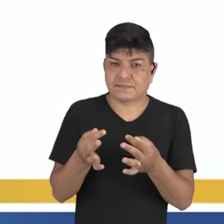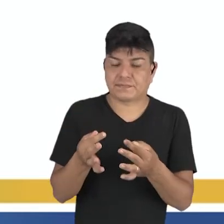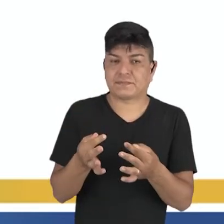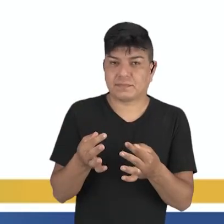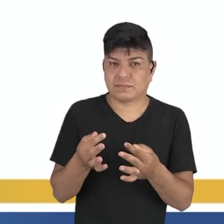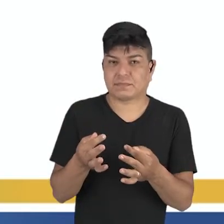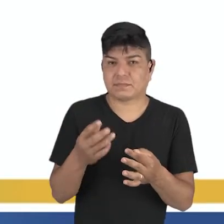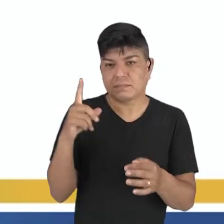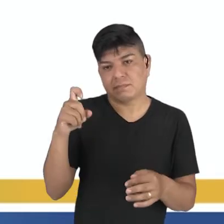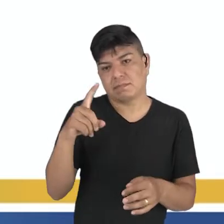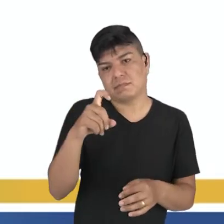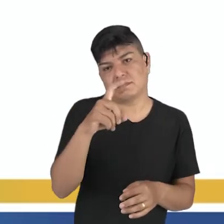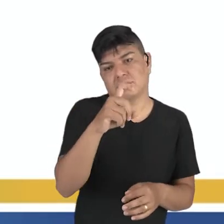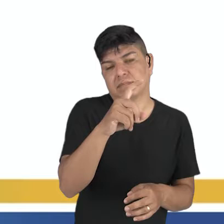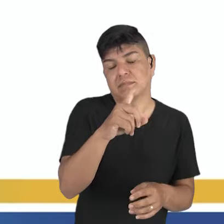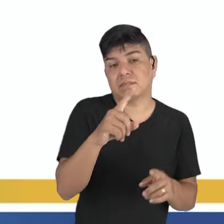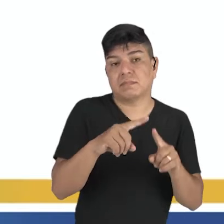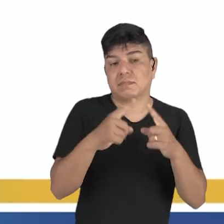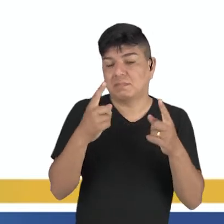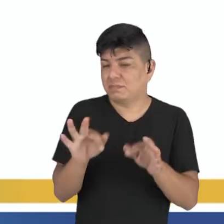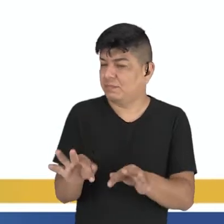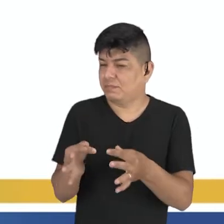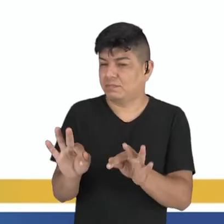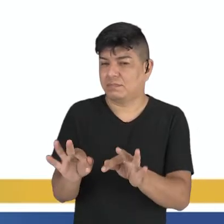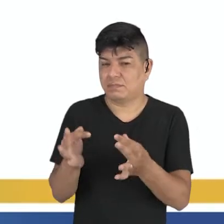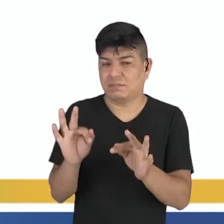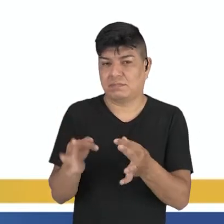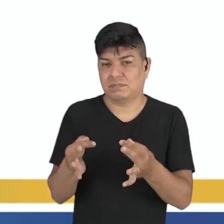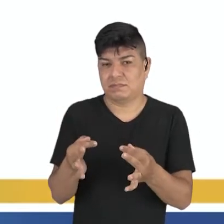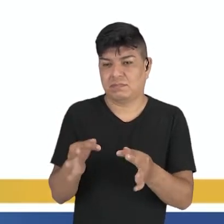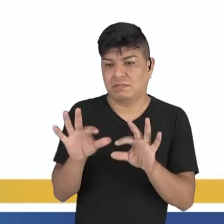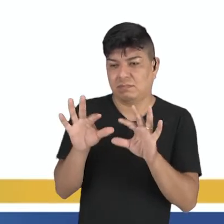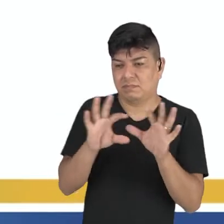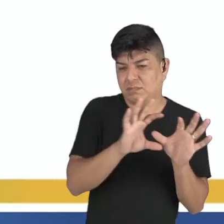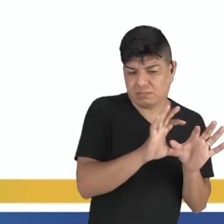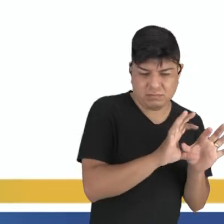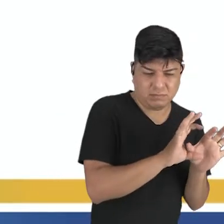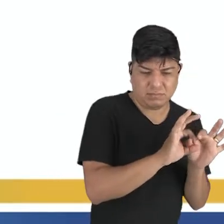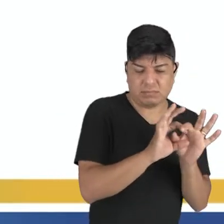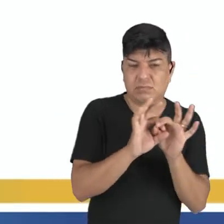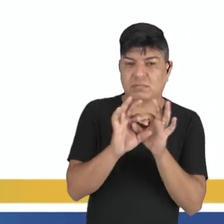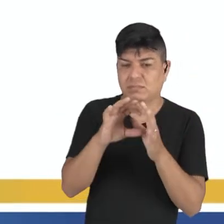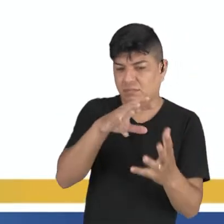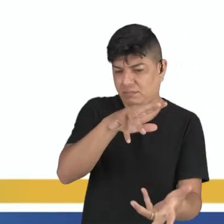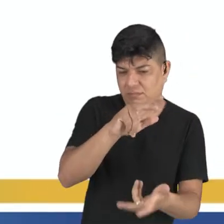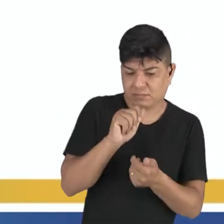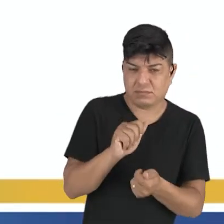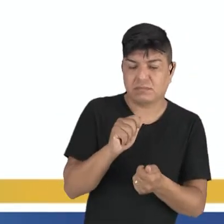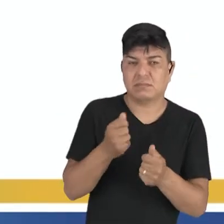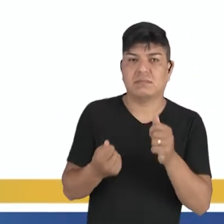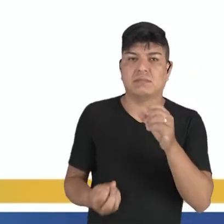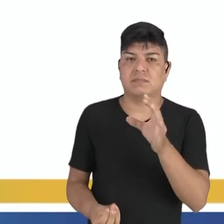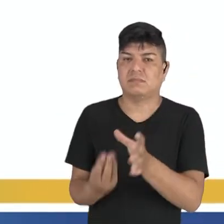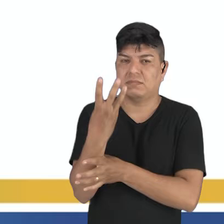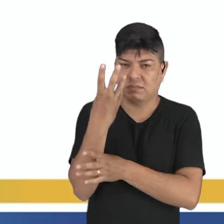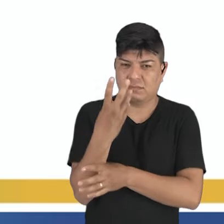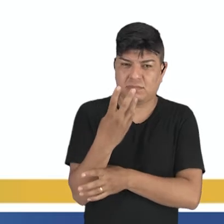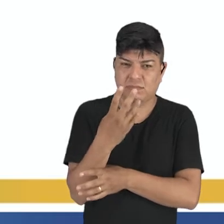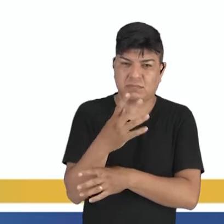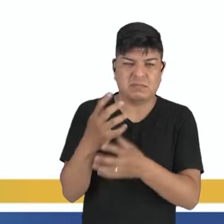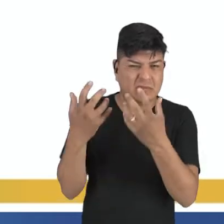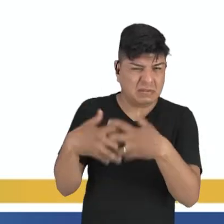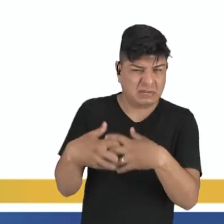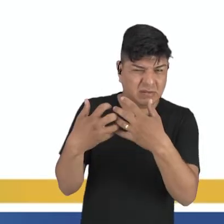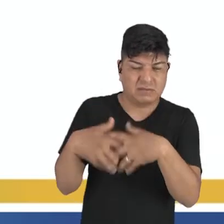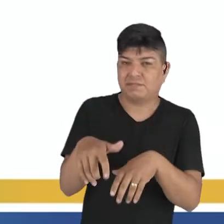chama de bactérias ou micróbios, mas eram muito simples. Não tem como naquele contexto, né, da Terra primitiva surgirem organismos